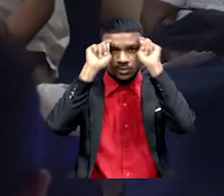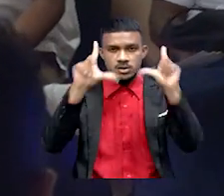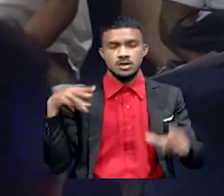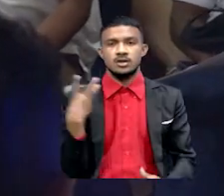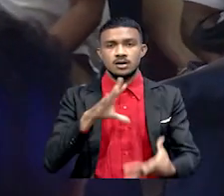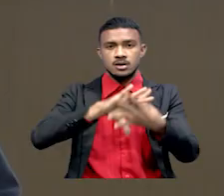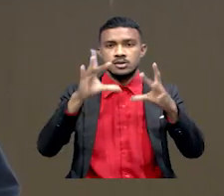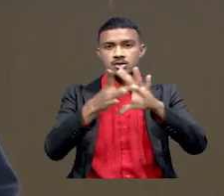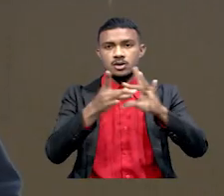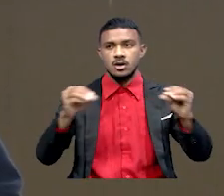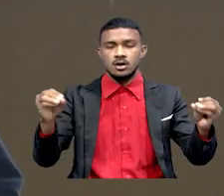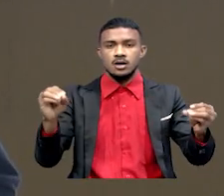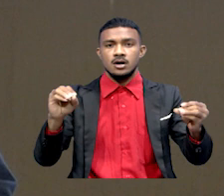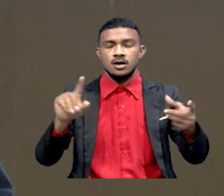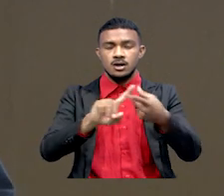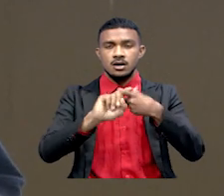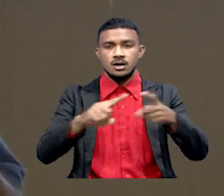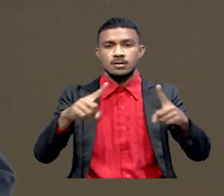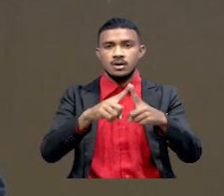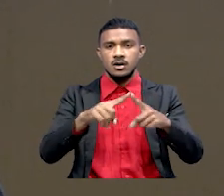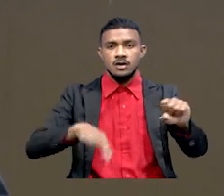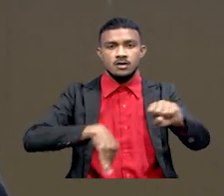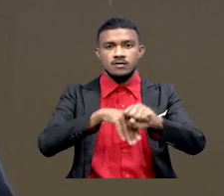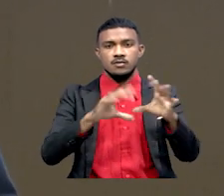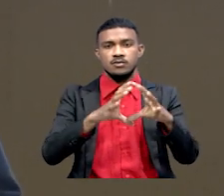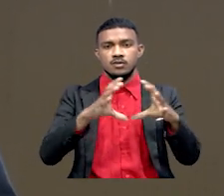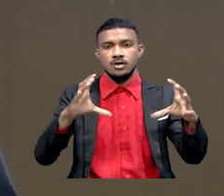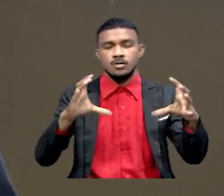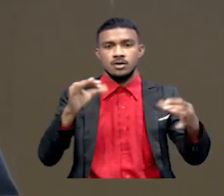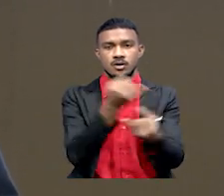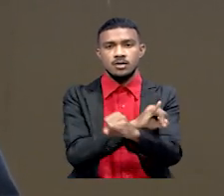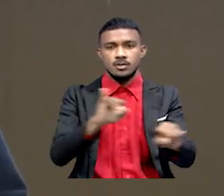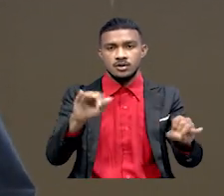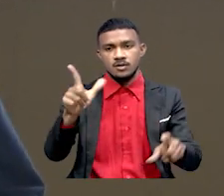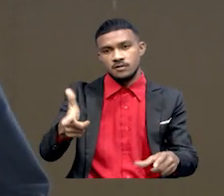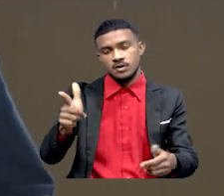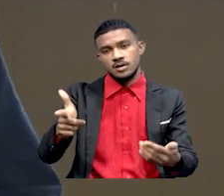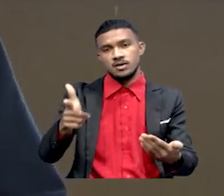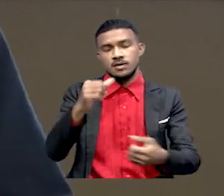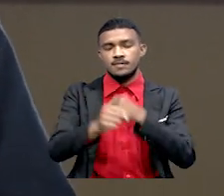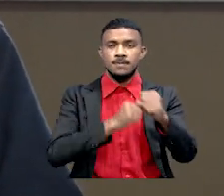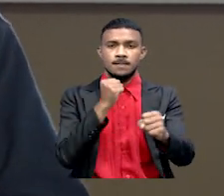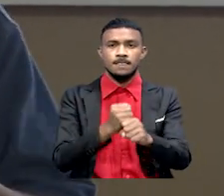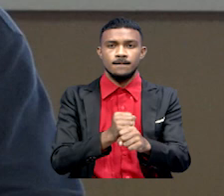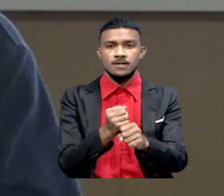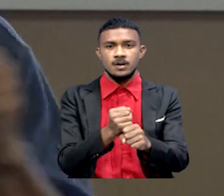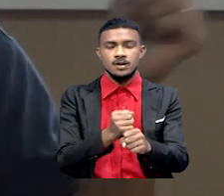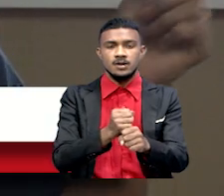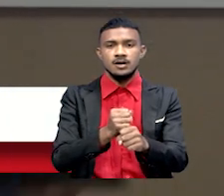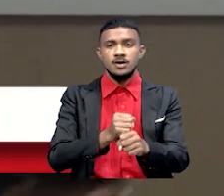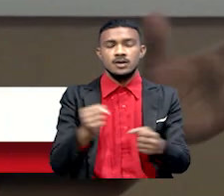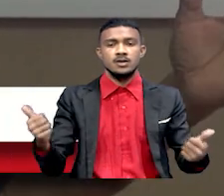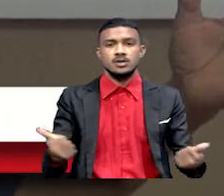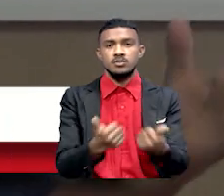Liga de futebol. Estamos independente de 20 anos, o futebol mata na rota, a gente se traça a carreira. Temos a